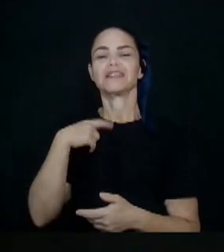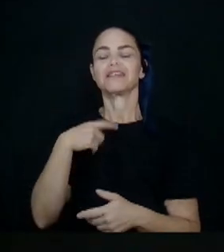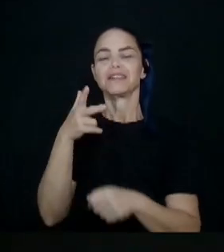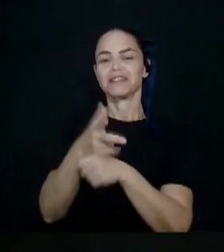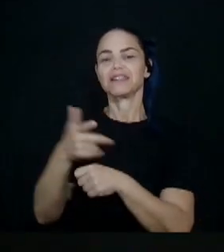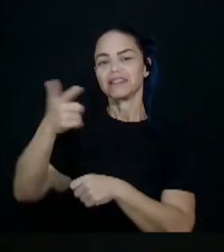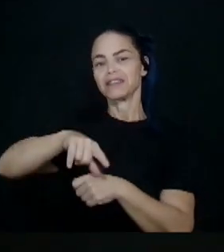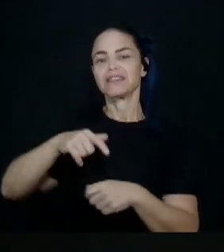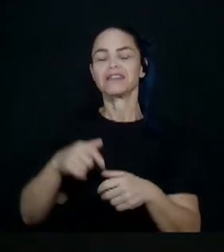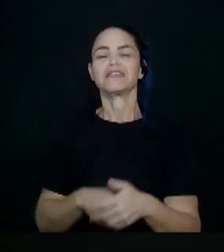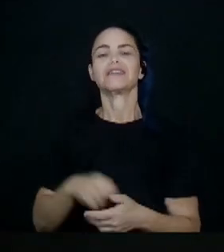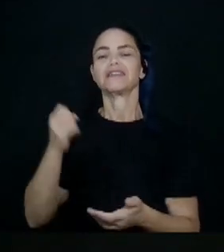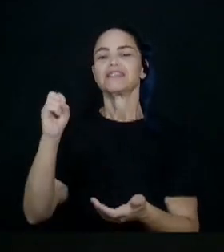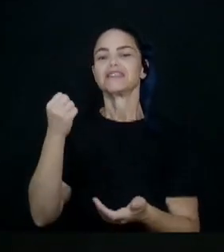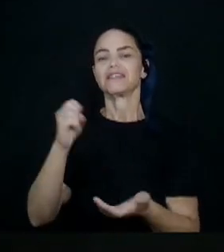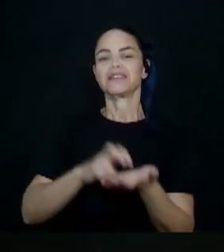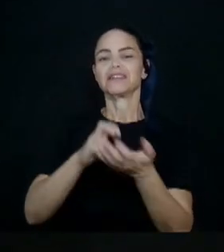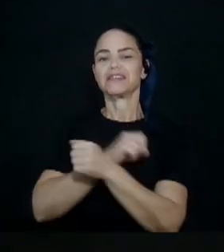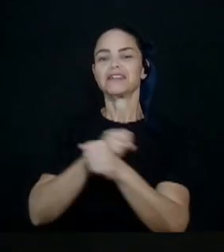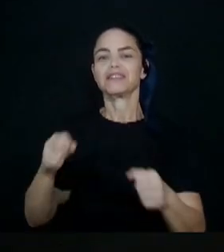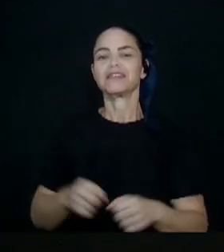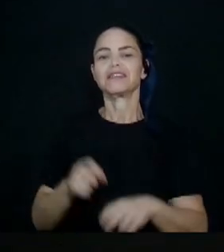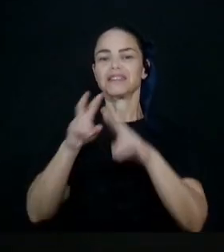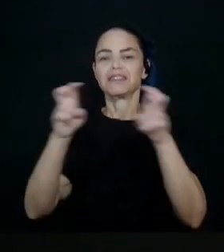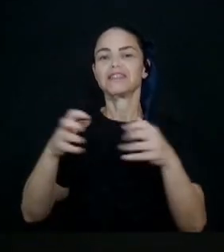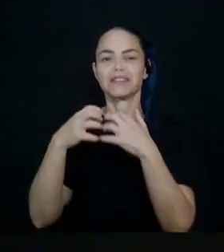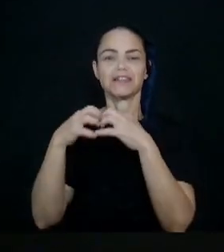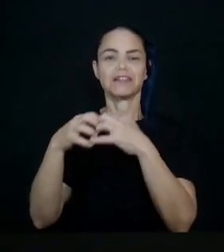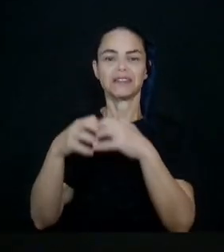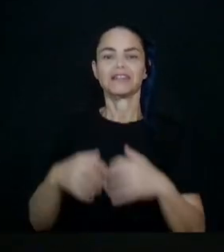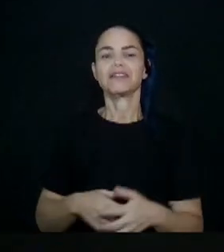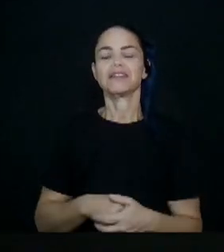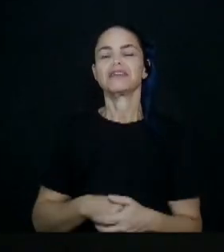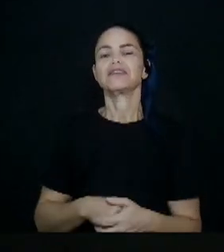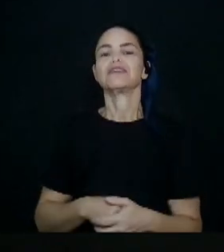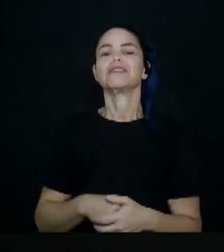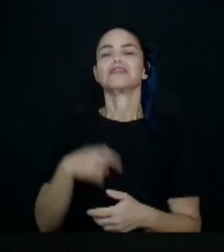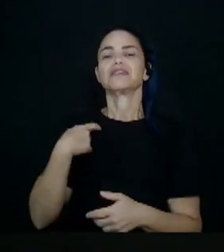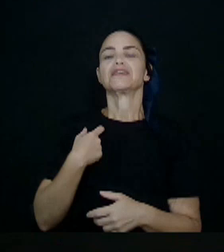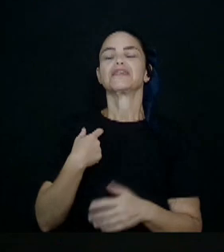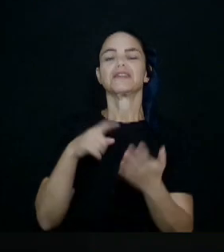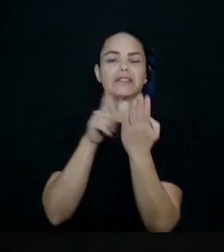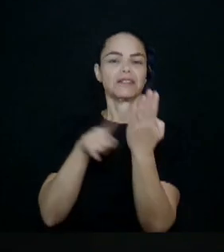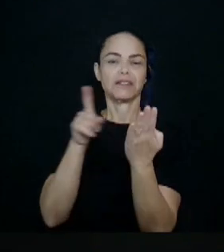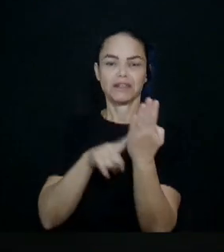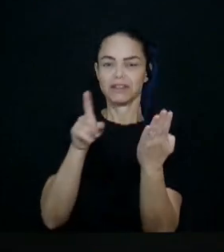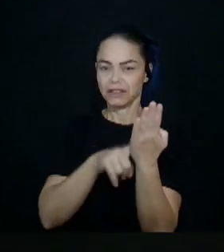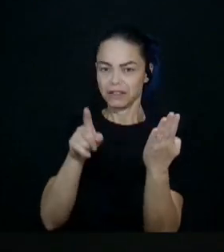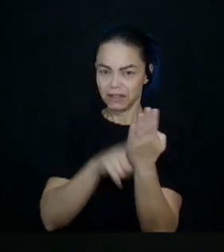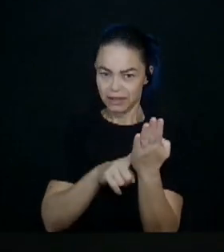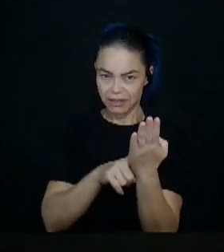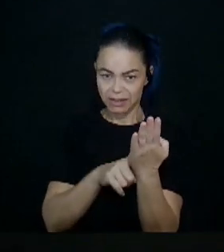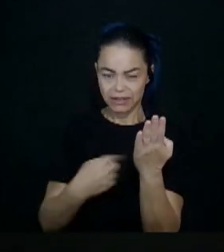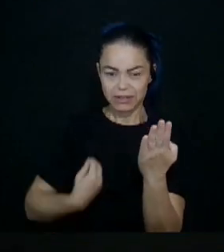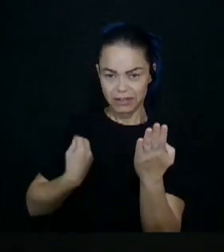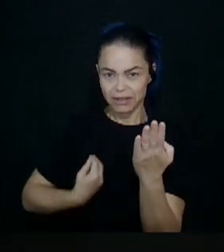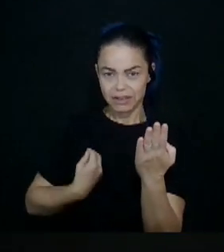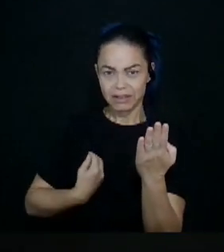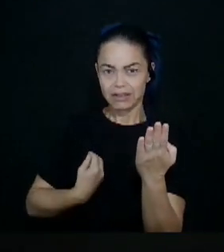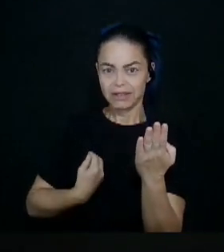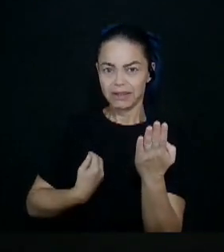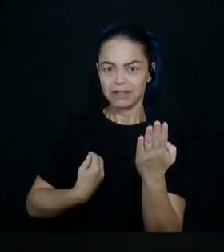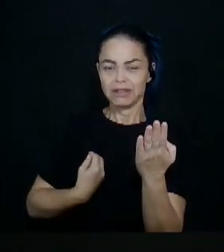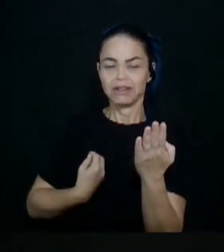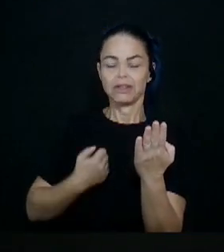a partir das 8 da manhã, a gente traz uma reflexão digital. O celular é sua vida ou você está sendo dominado por